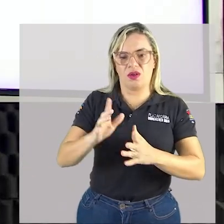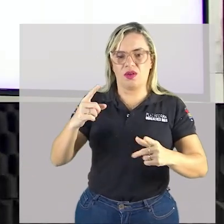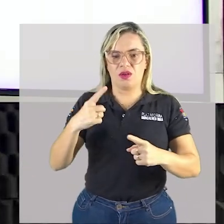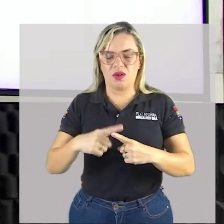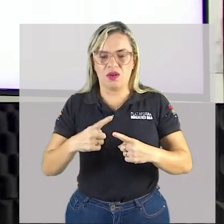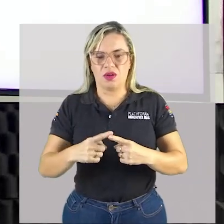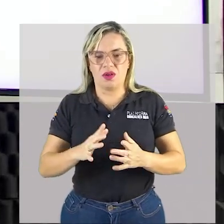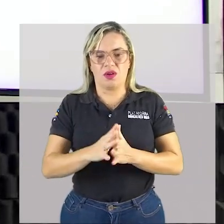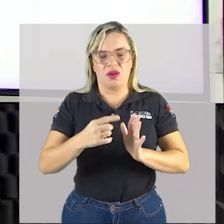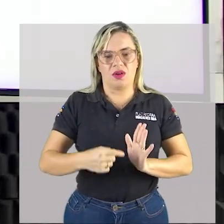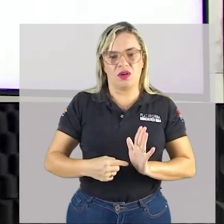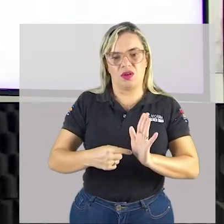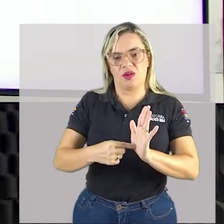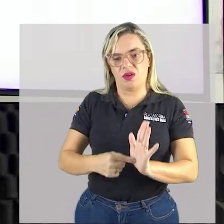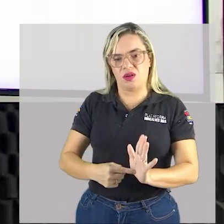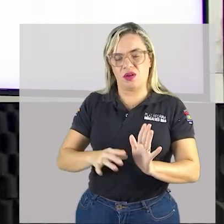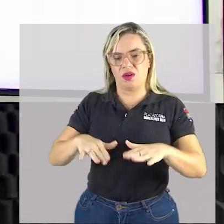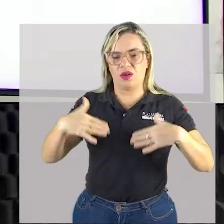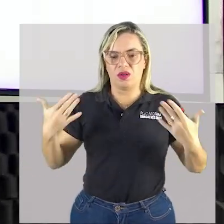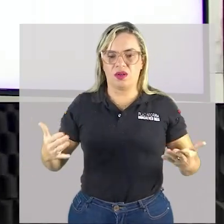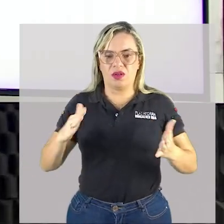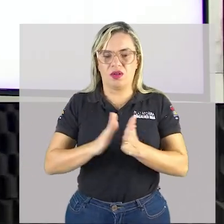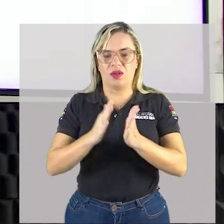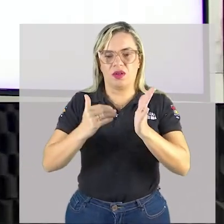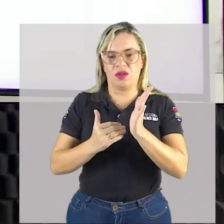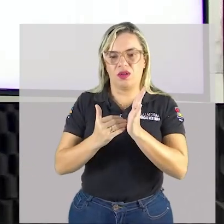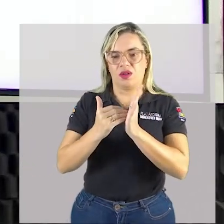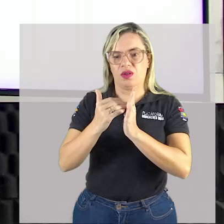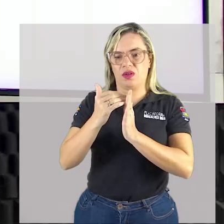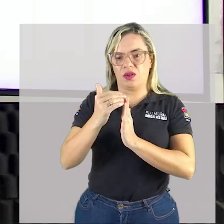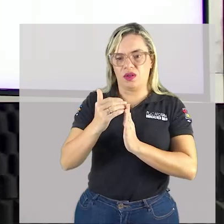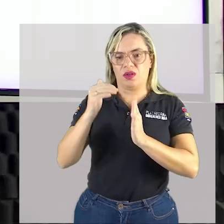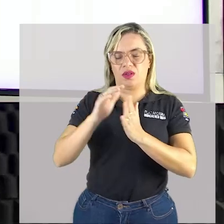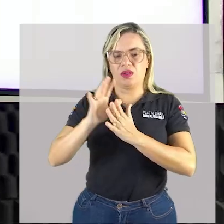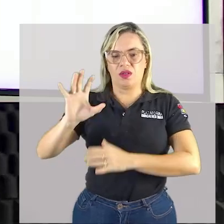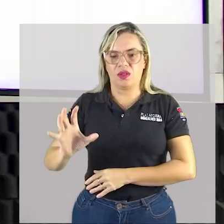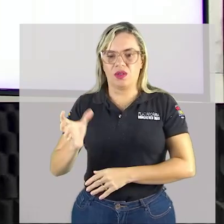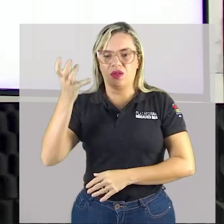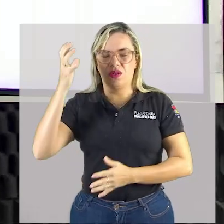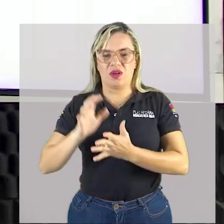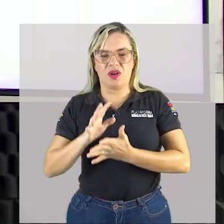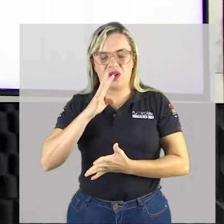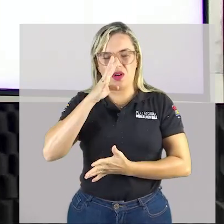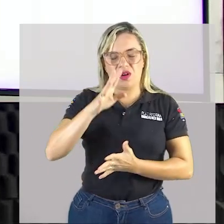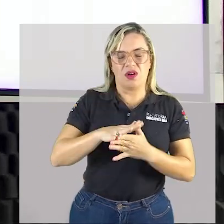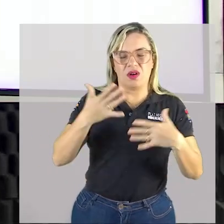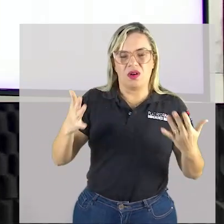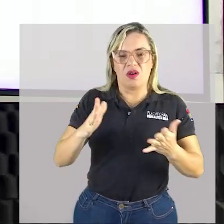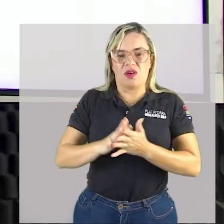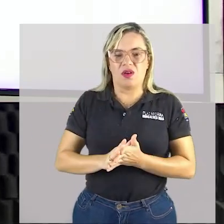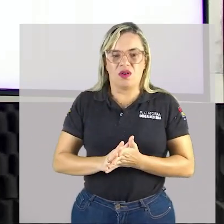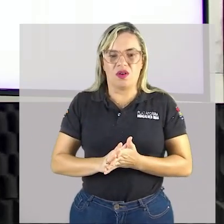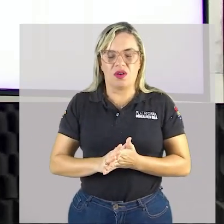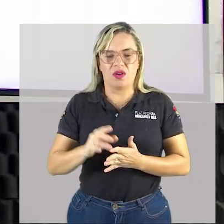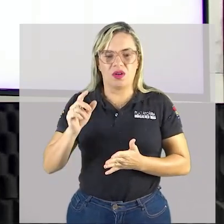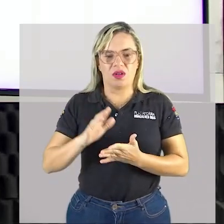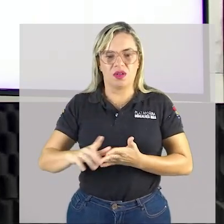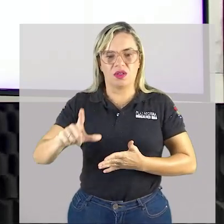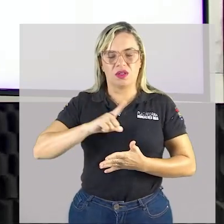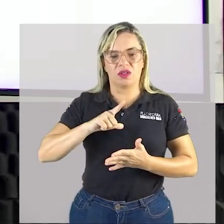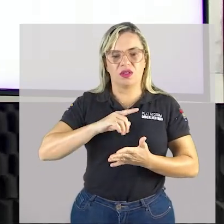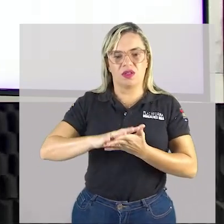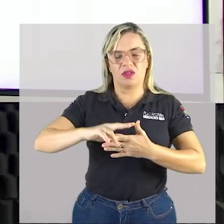destaca-se, né? Então, o aumento desses eventos extremos tem provocado